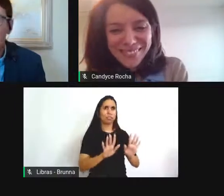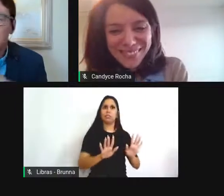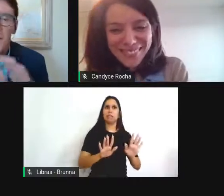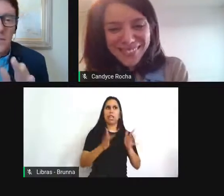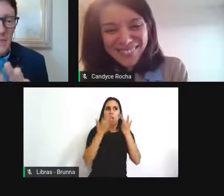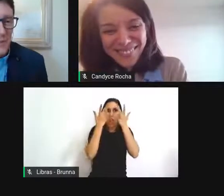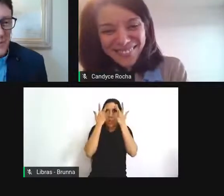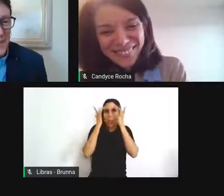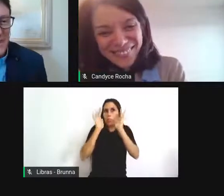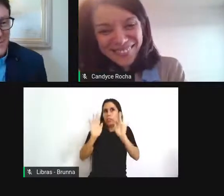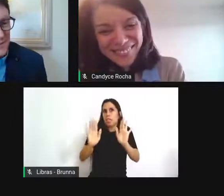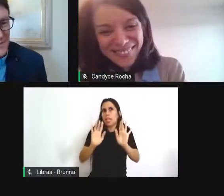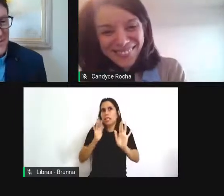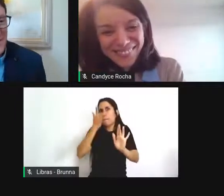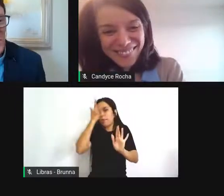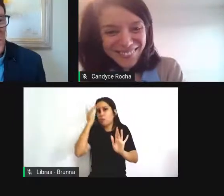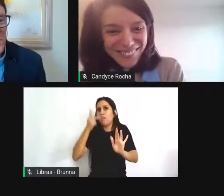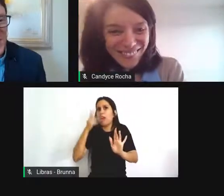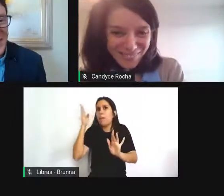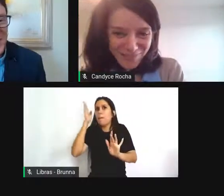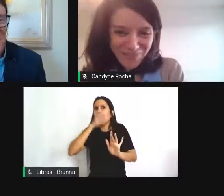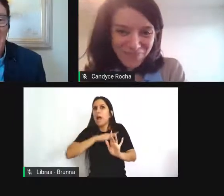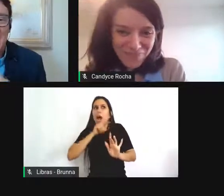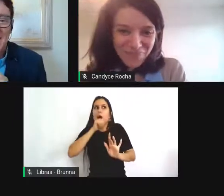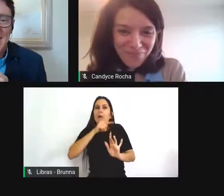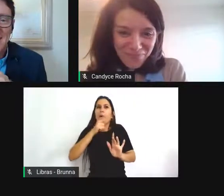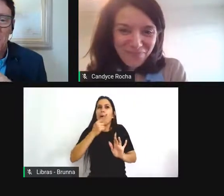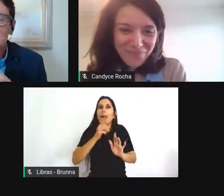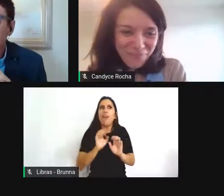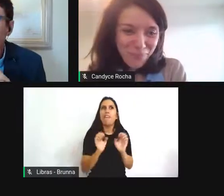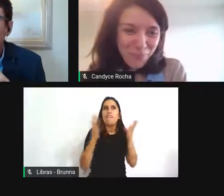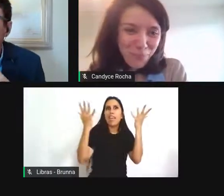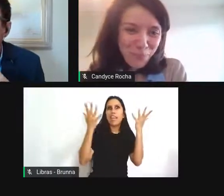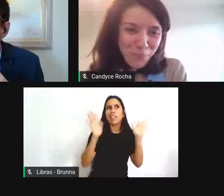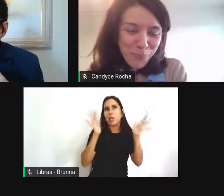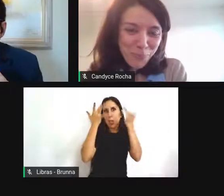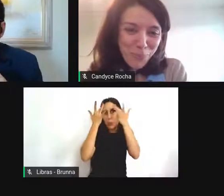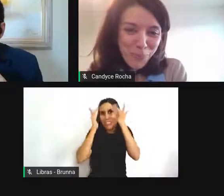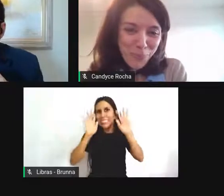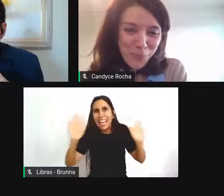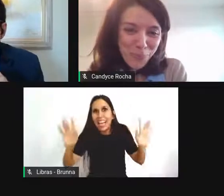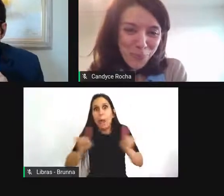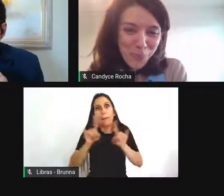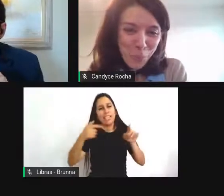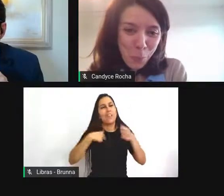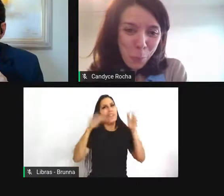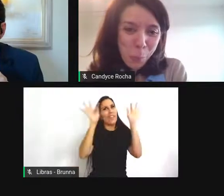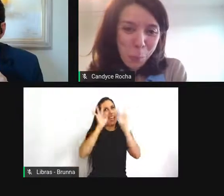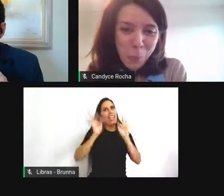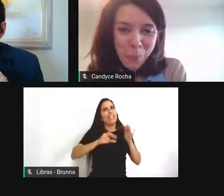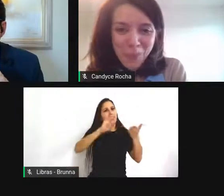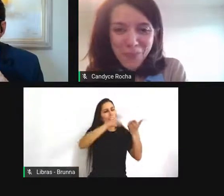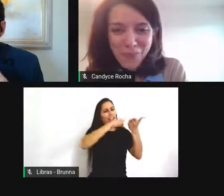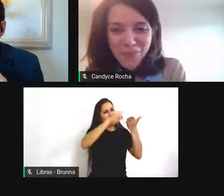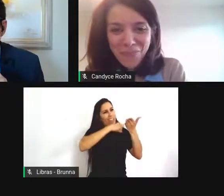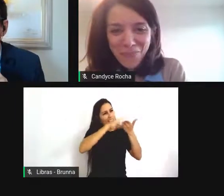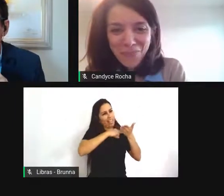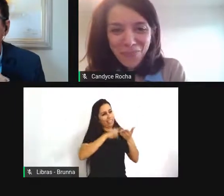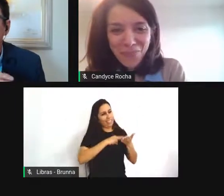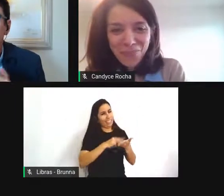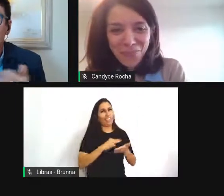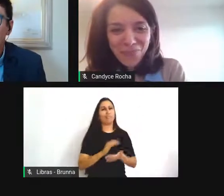tá, pessoal? Mas eu também estou muito feliz com essas que estão me encaminhando aqui. Kelly Viviane disse: boa